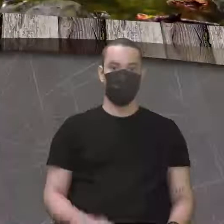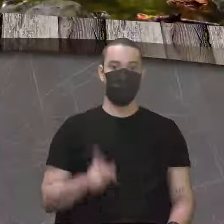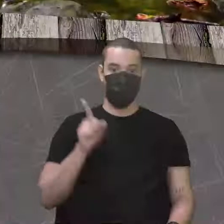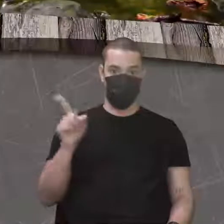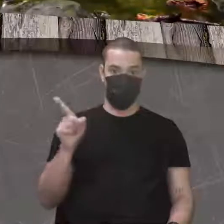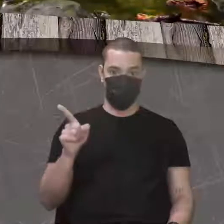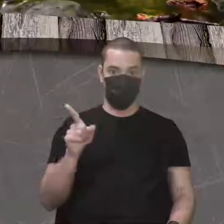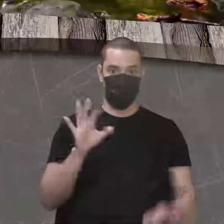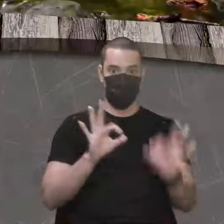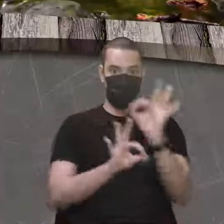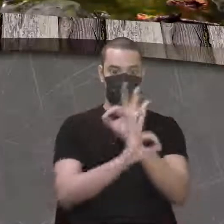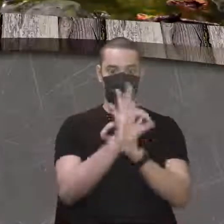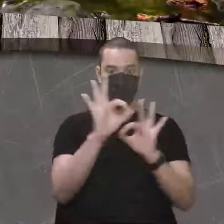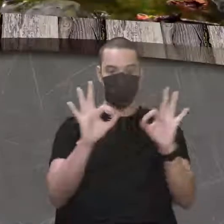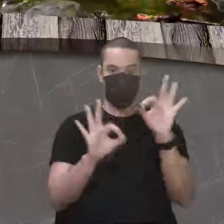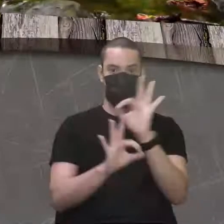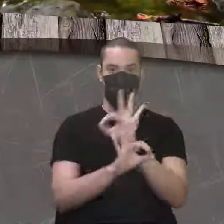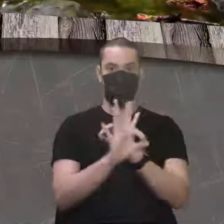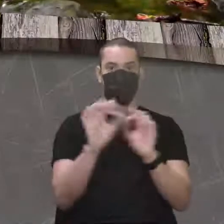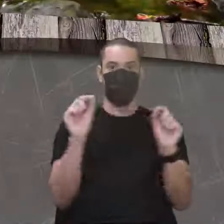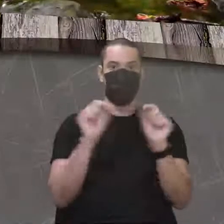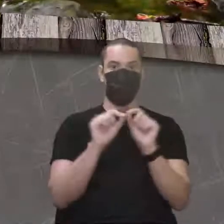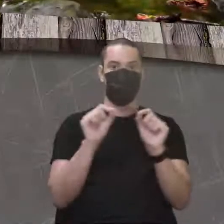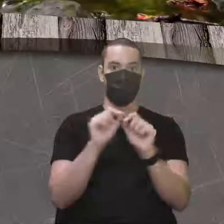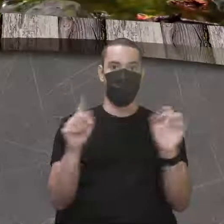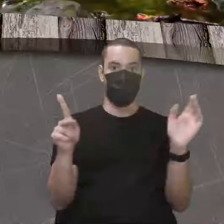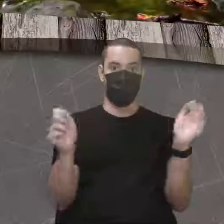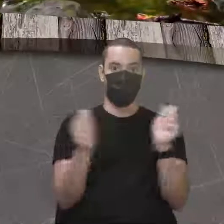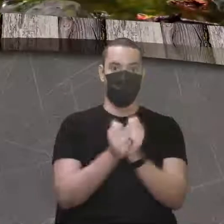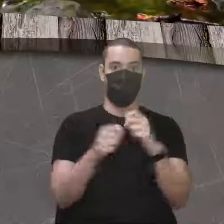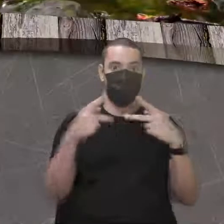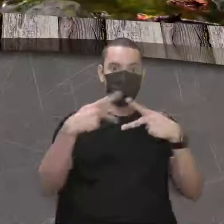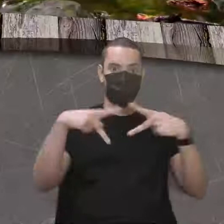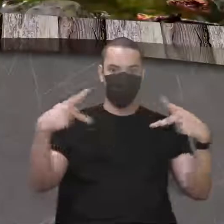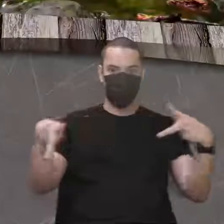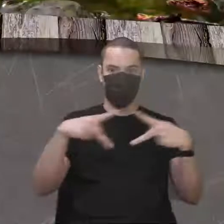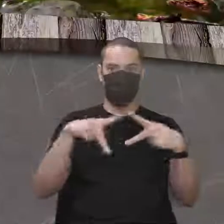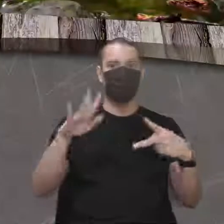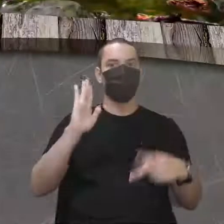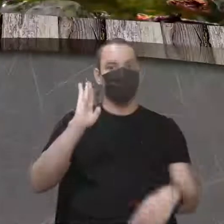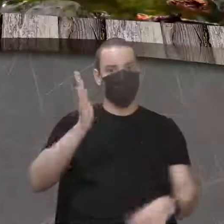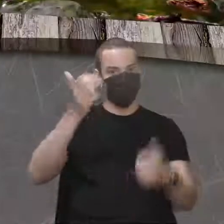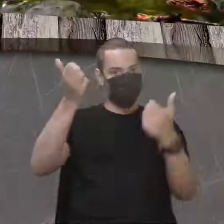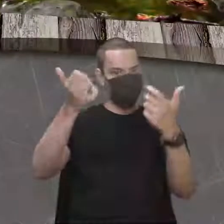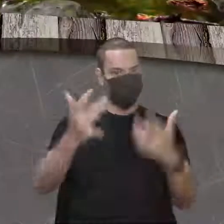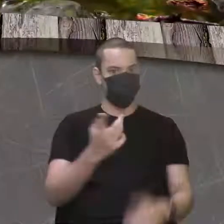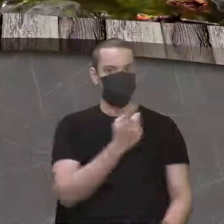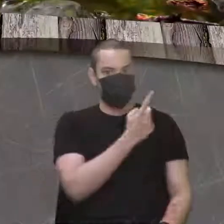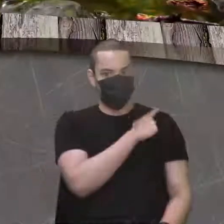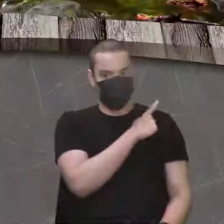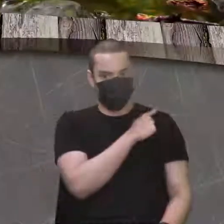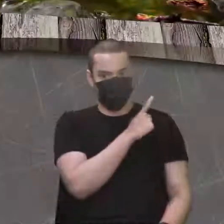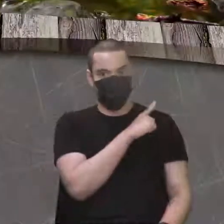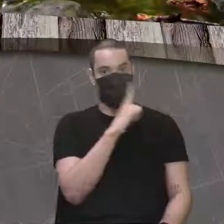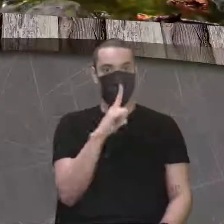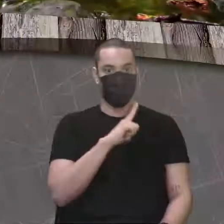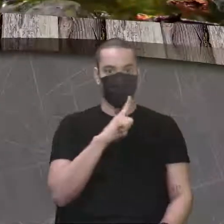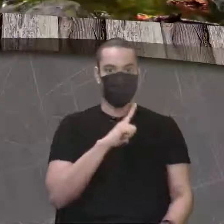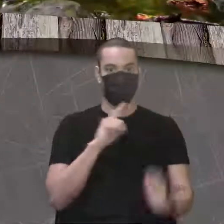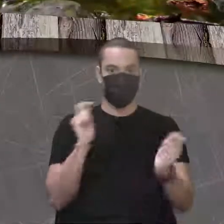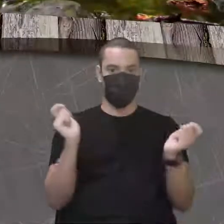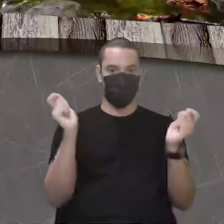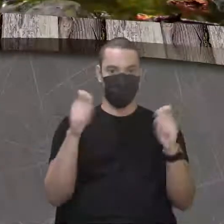Essas cápsulas são feitas de proteínas. Proteínas, a gente já viu lá no primeiro ano que elas têm capacidade